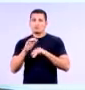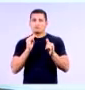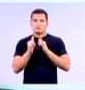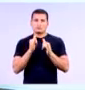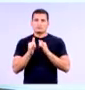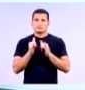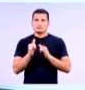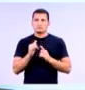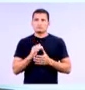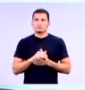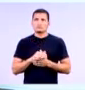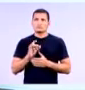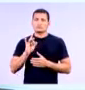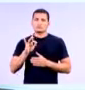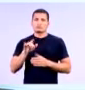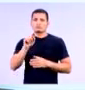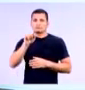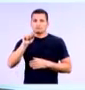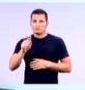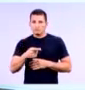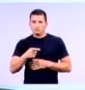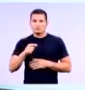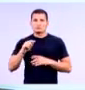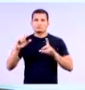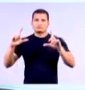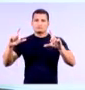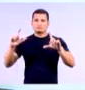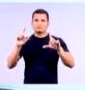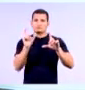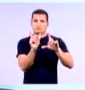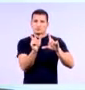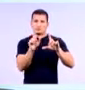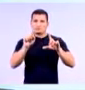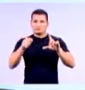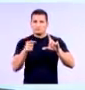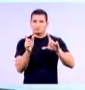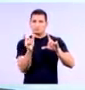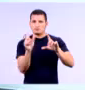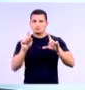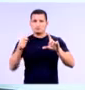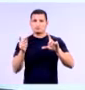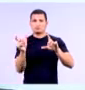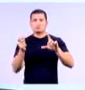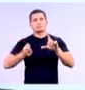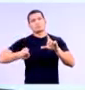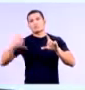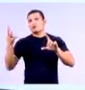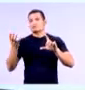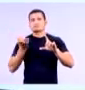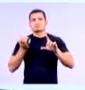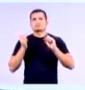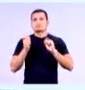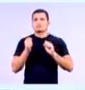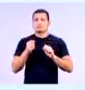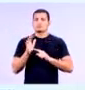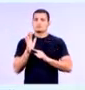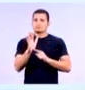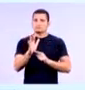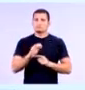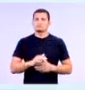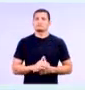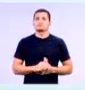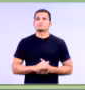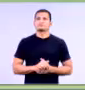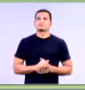informação, basta separar por vírgula essas variáveis. Eu posso colocar quantas eu quiser. A gente vai mostrar daqui a pouco como é que faz